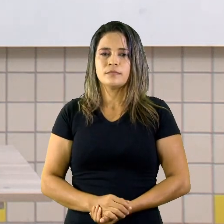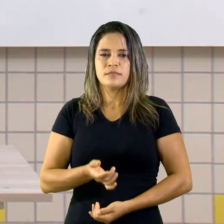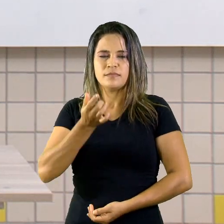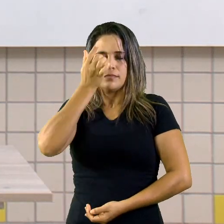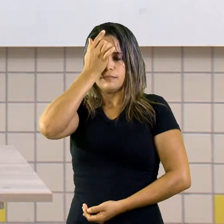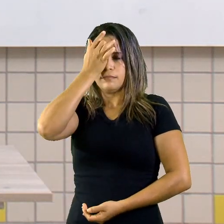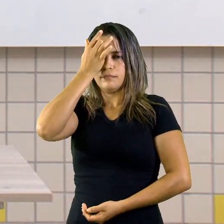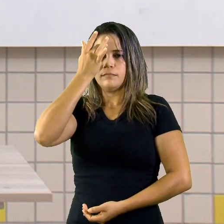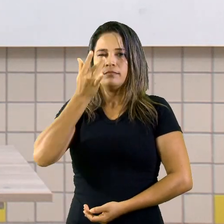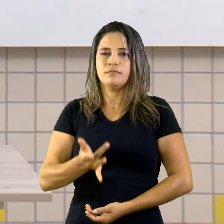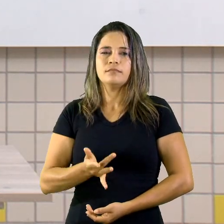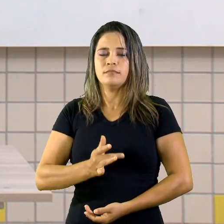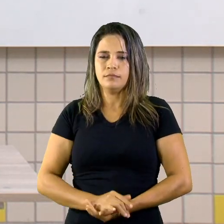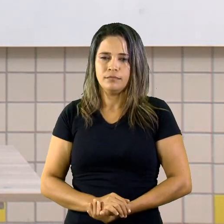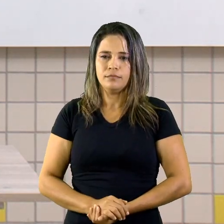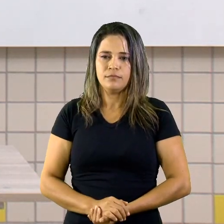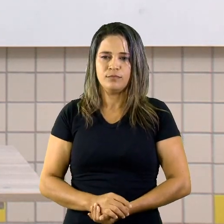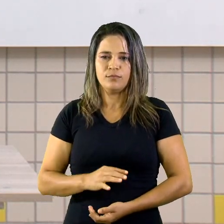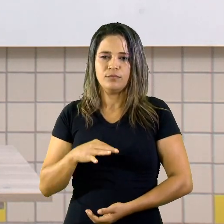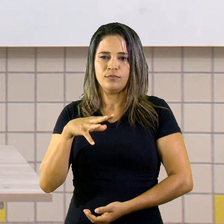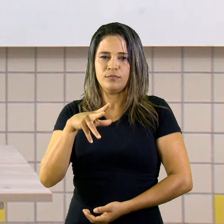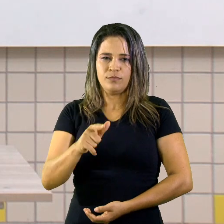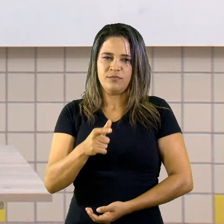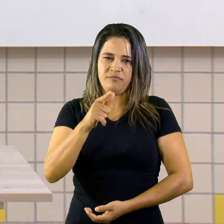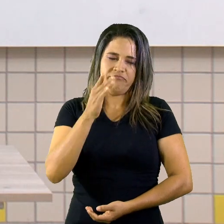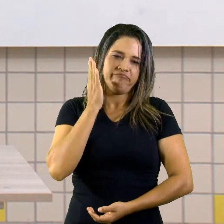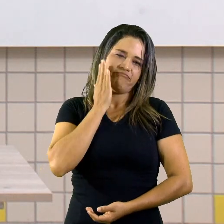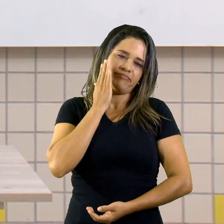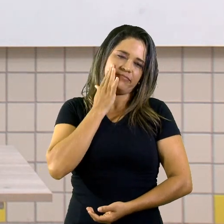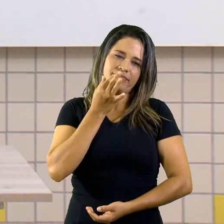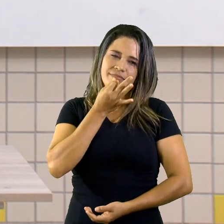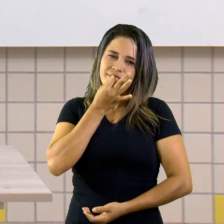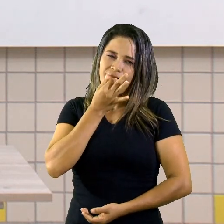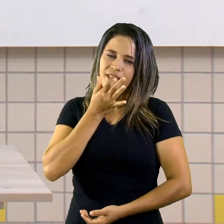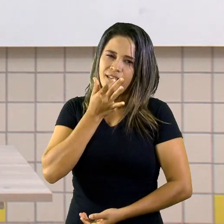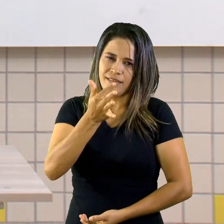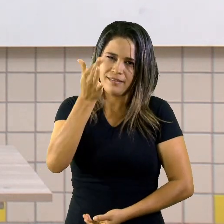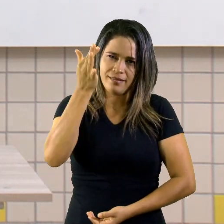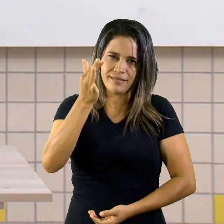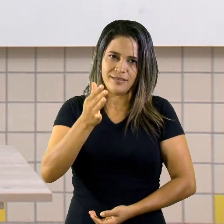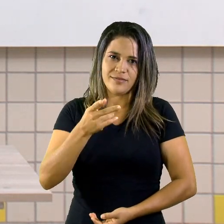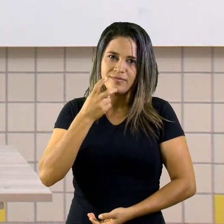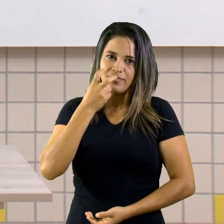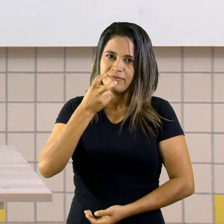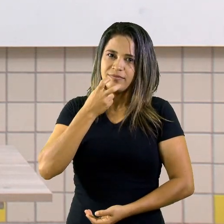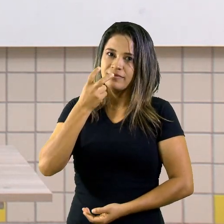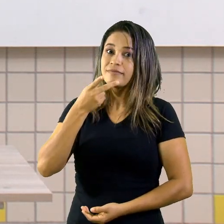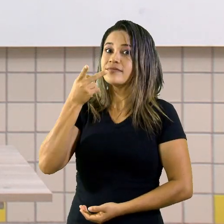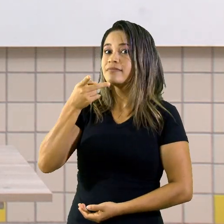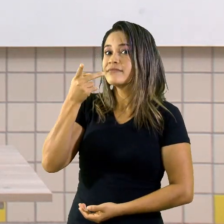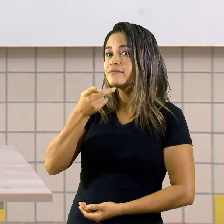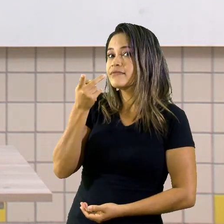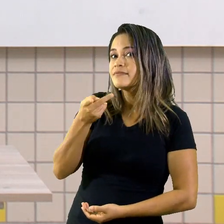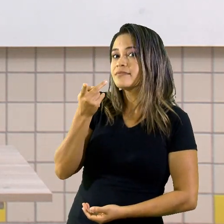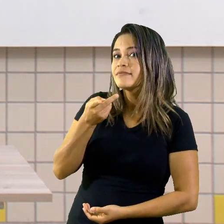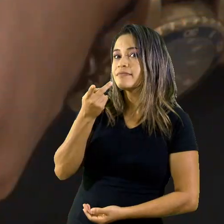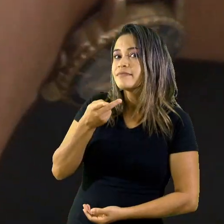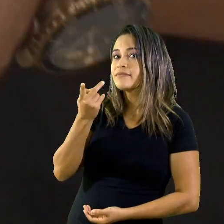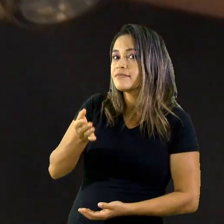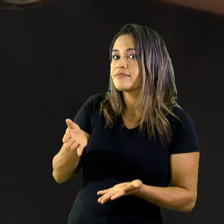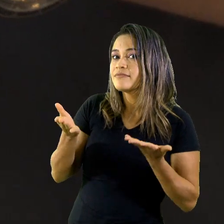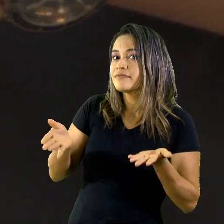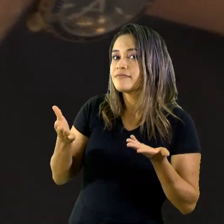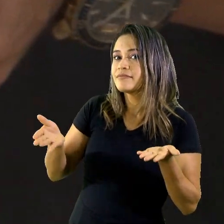fácil. Essa eu acho que todos vocês vão saber aí na ponta da língua, né? Quem falar mais alto aí? Quem que fala mais